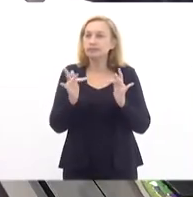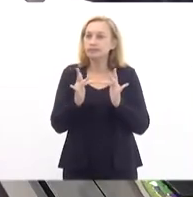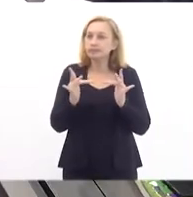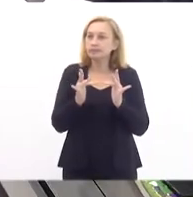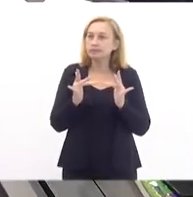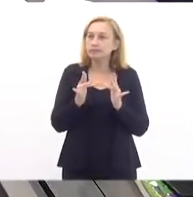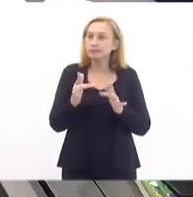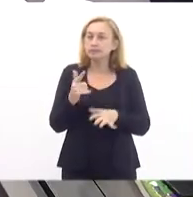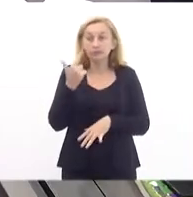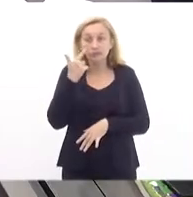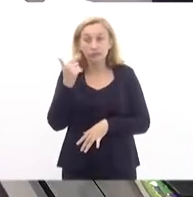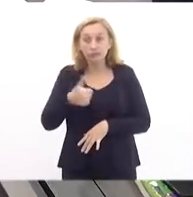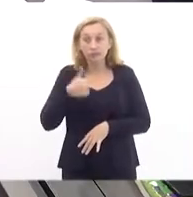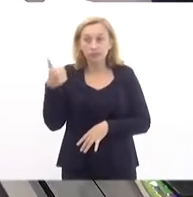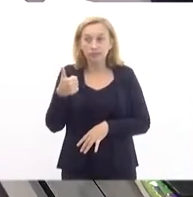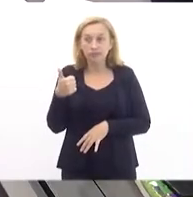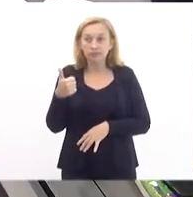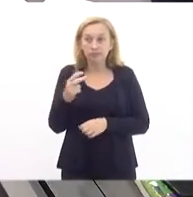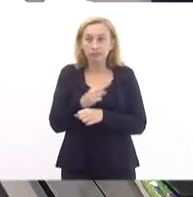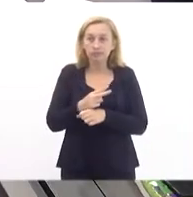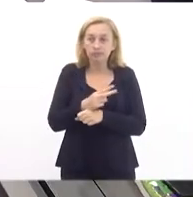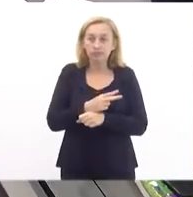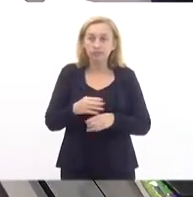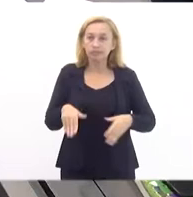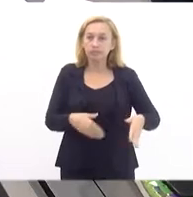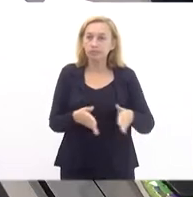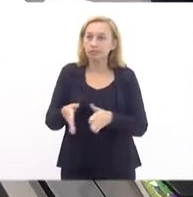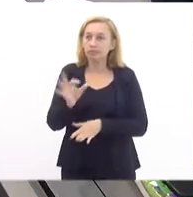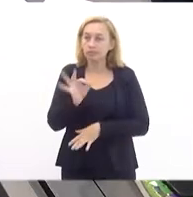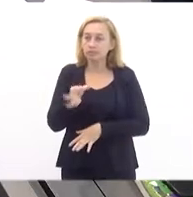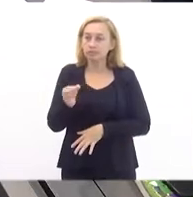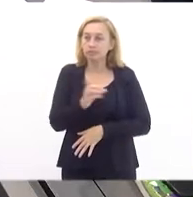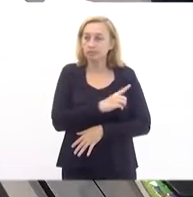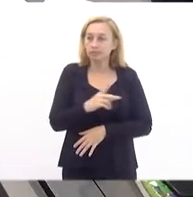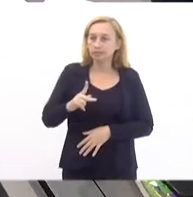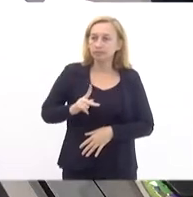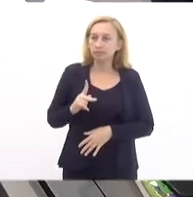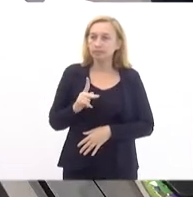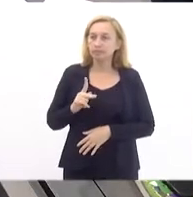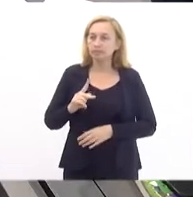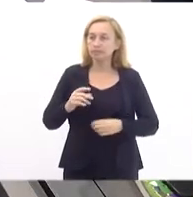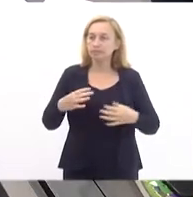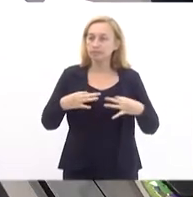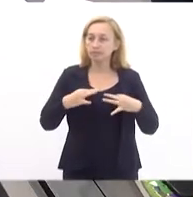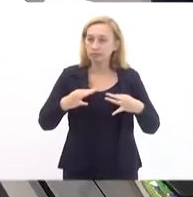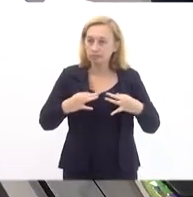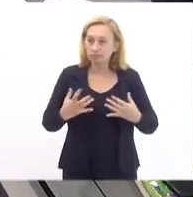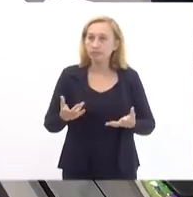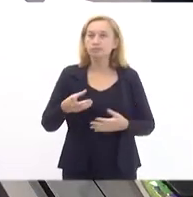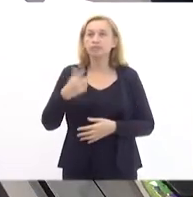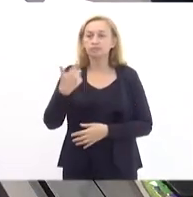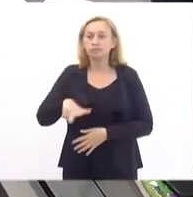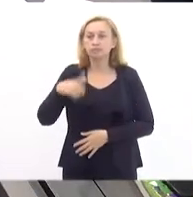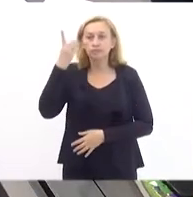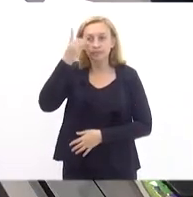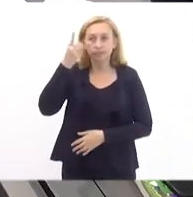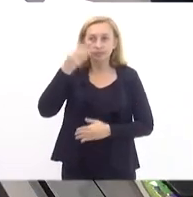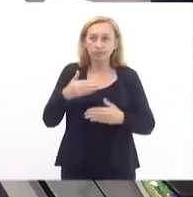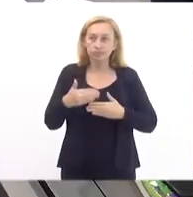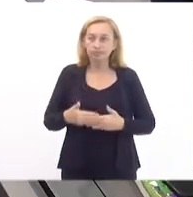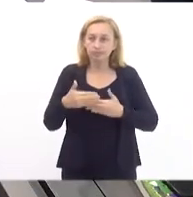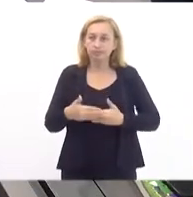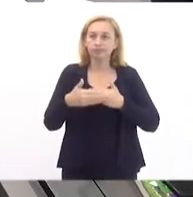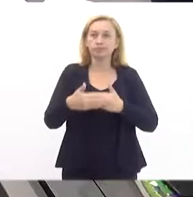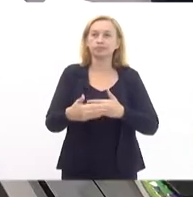contato para a gente tentar ir buscando esses caminhos possíveis, a Defensoria Pública se colocando à disposição, e novamente, deputado, avançando aqui